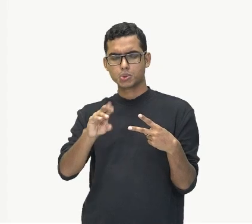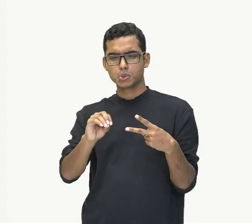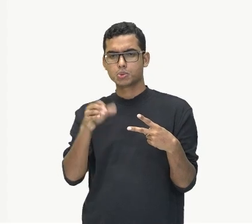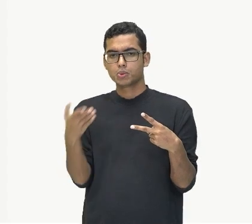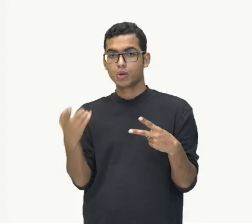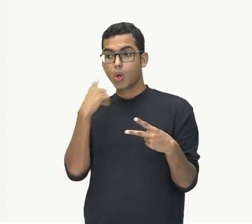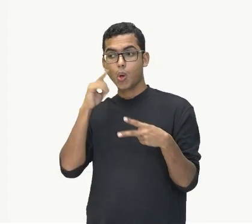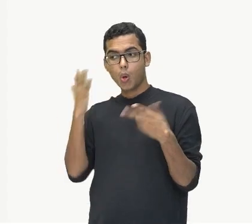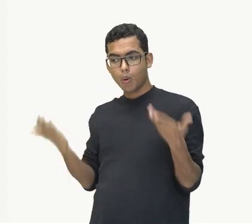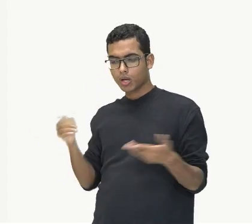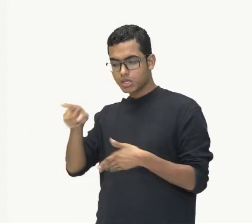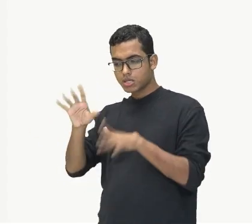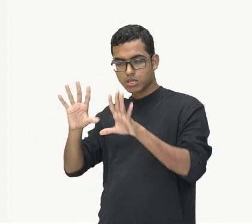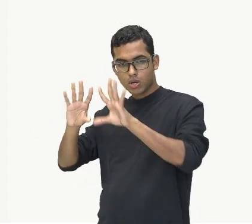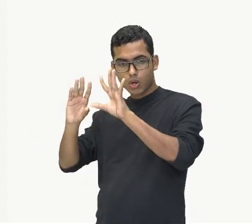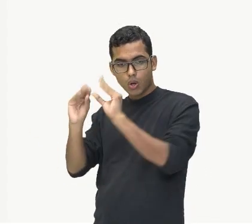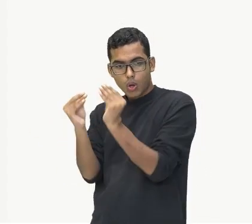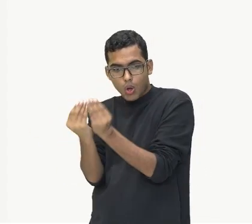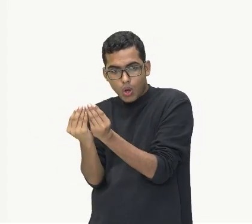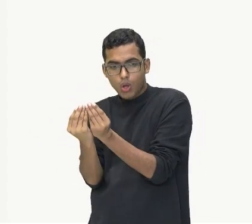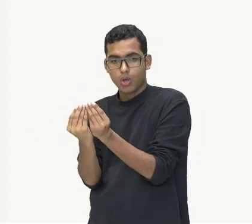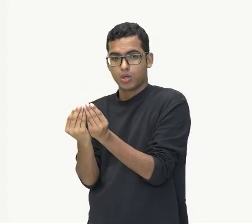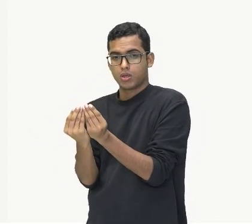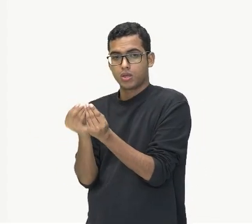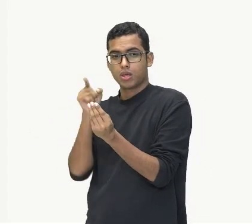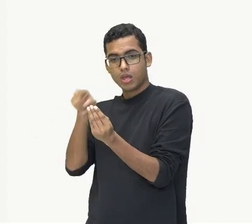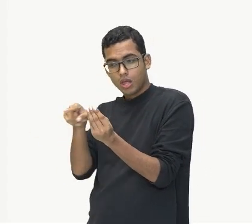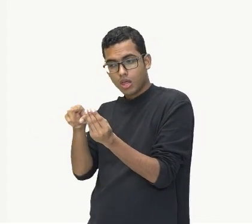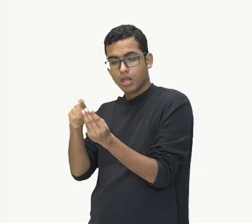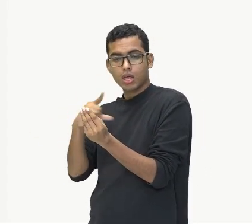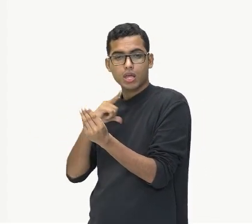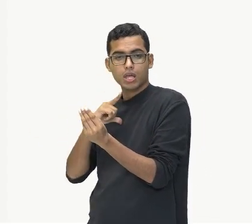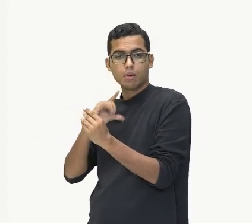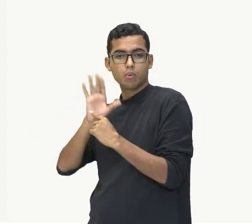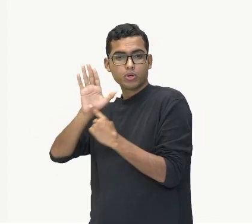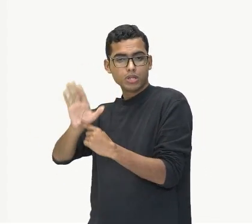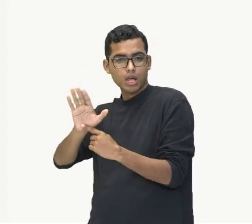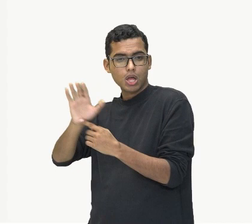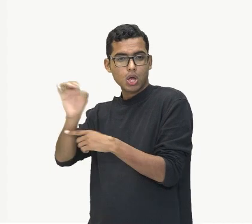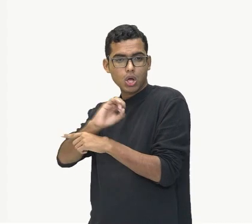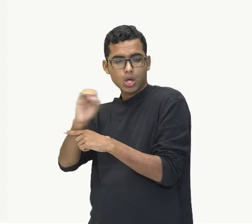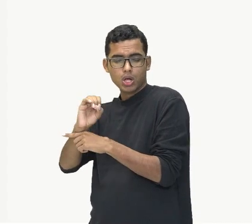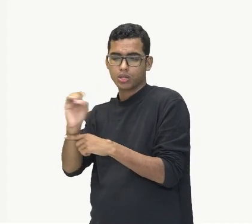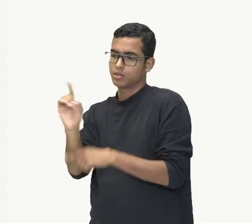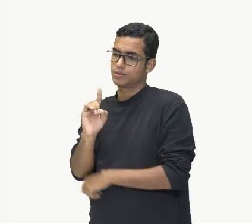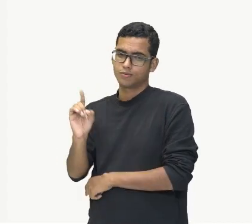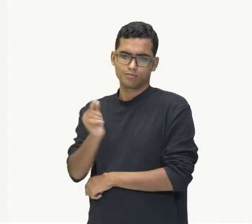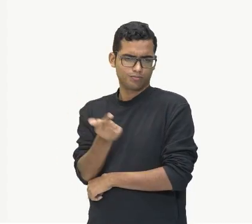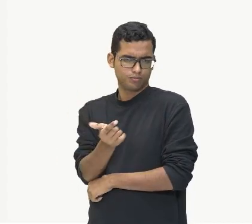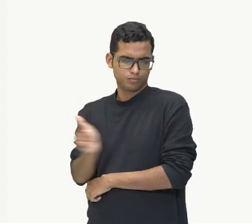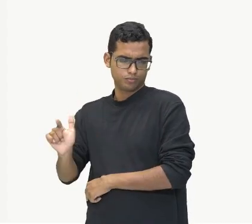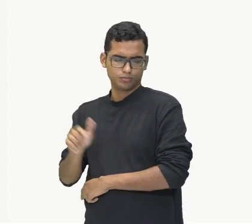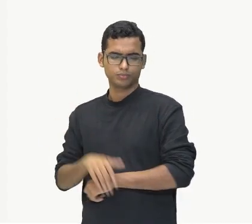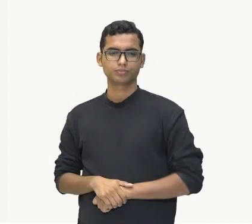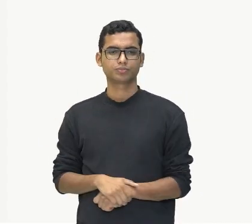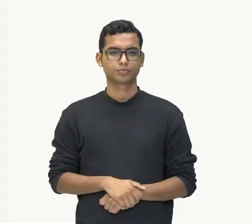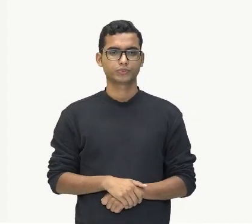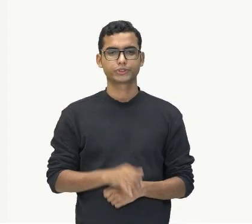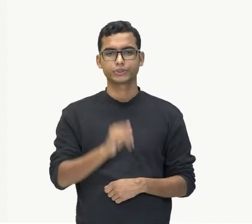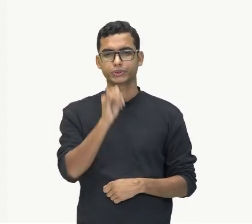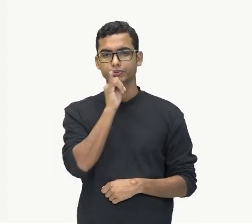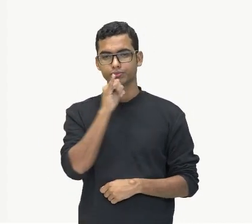oxigênio na sua composição. Observem que eu tenho aí 3 exemplos,